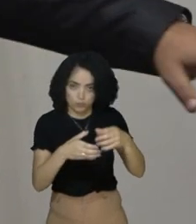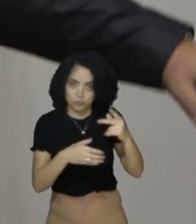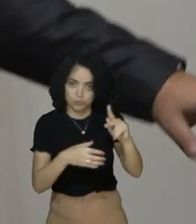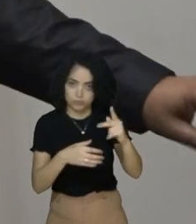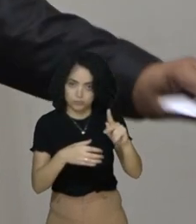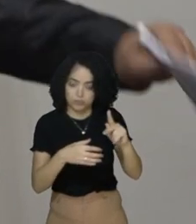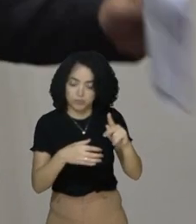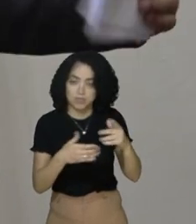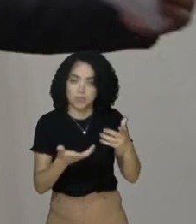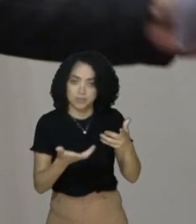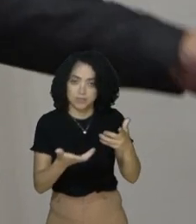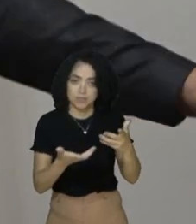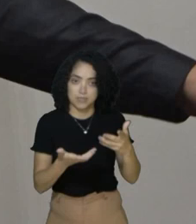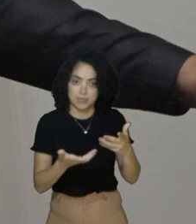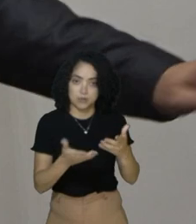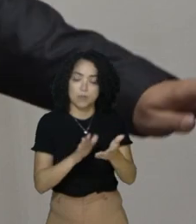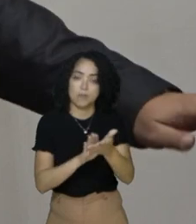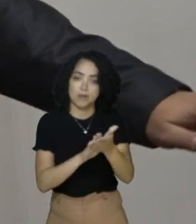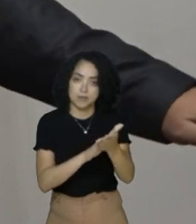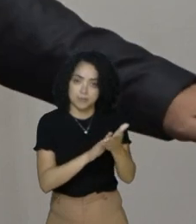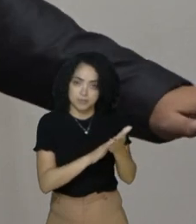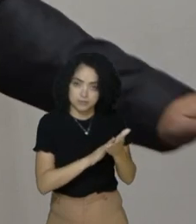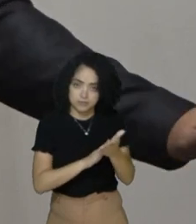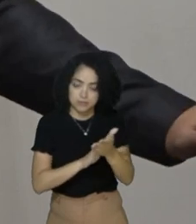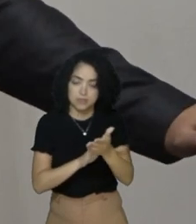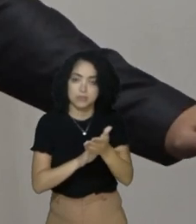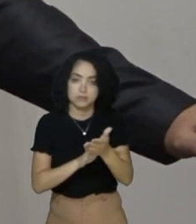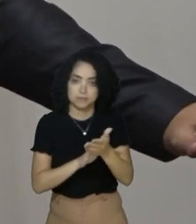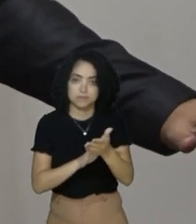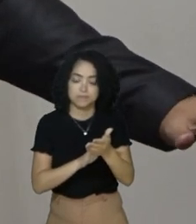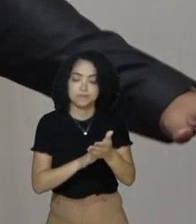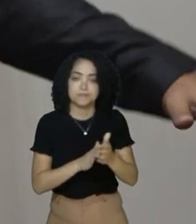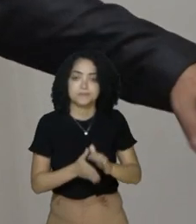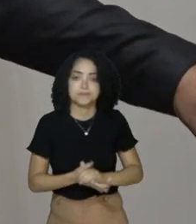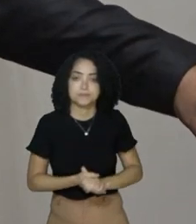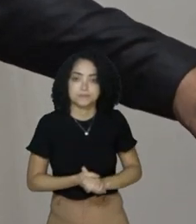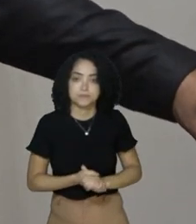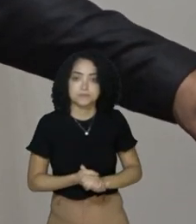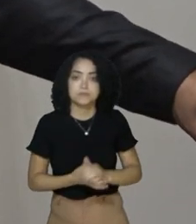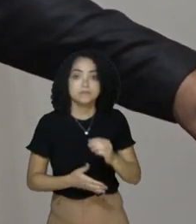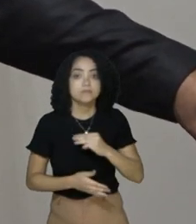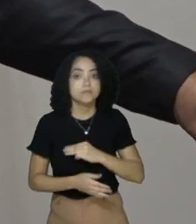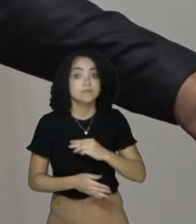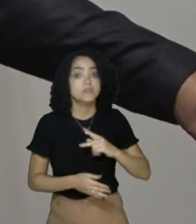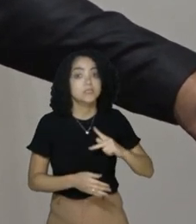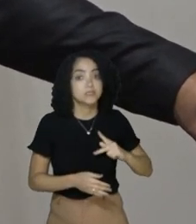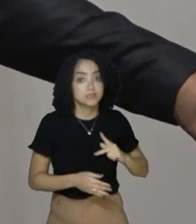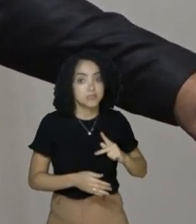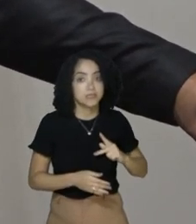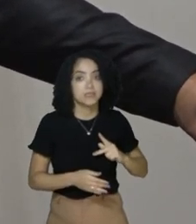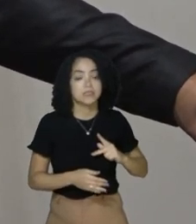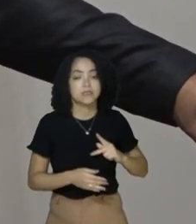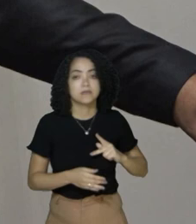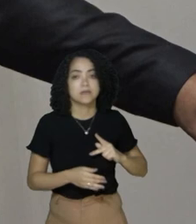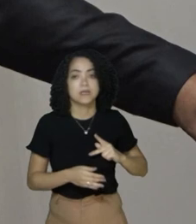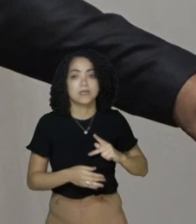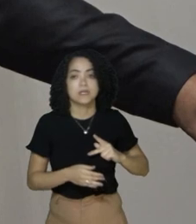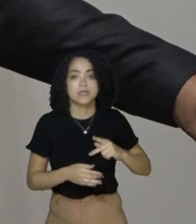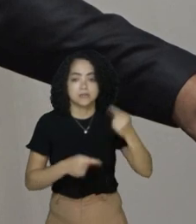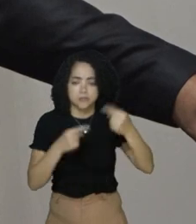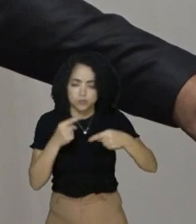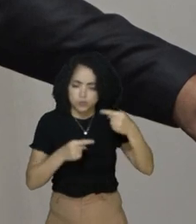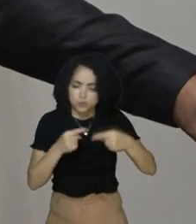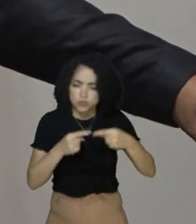Quero parabenizar, em partes, o Ministério Público, que foi muito falado essa semana aqui na casa.